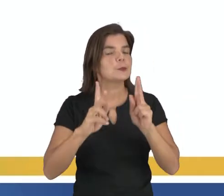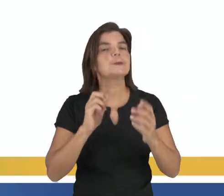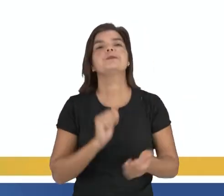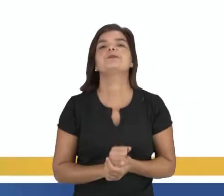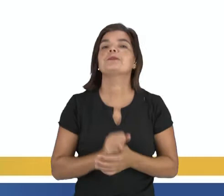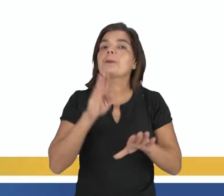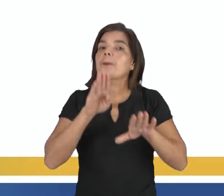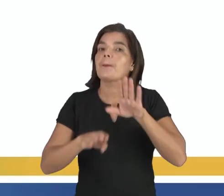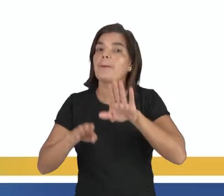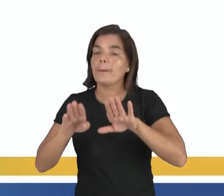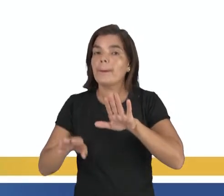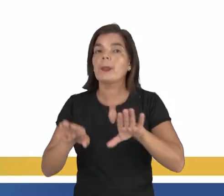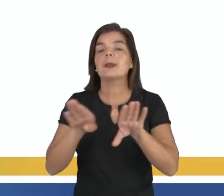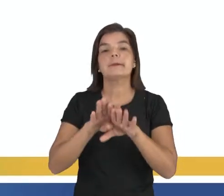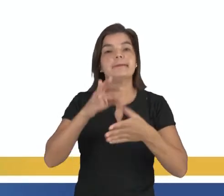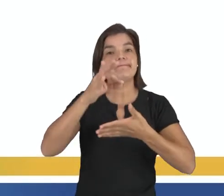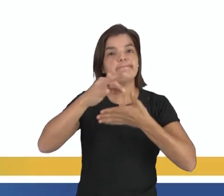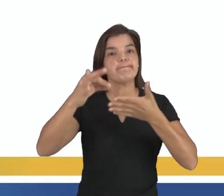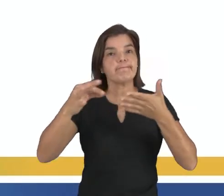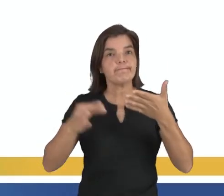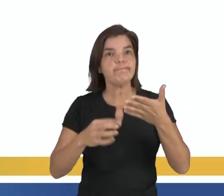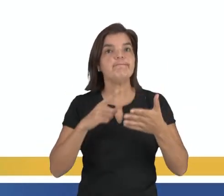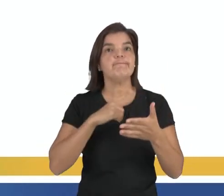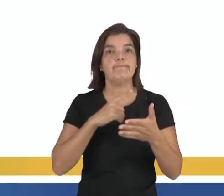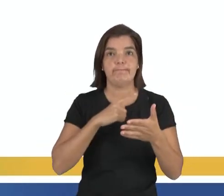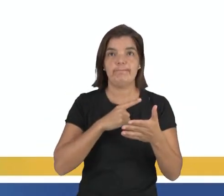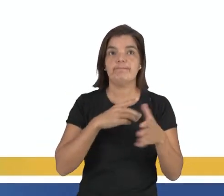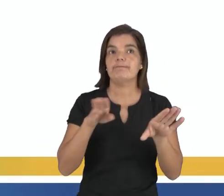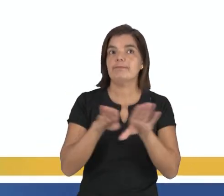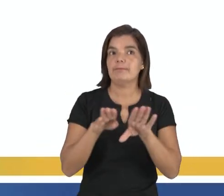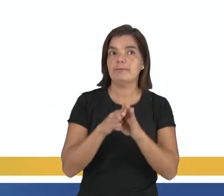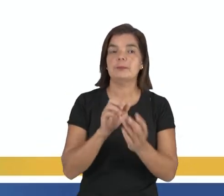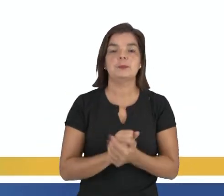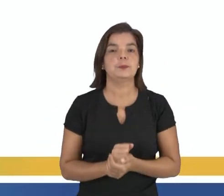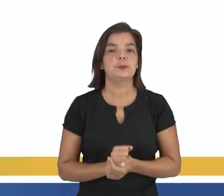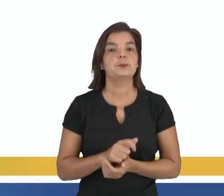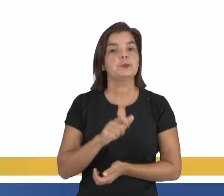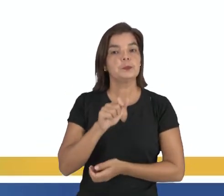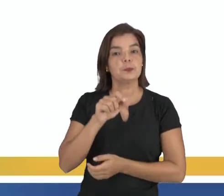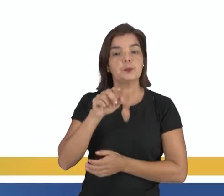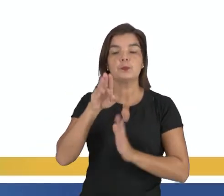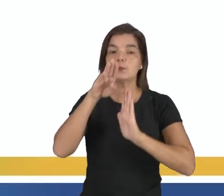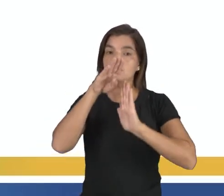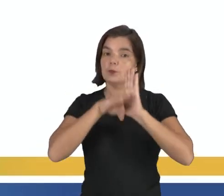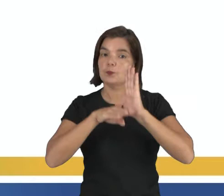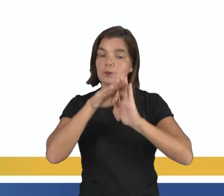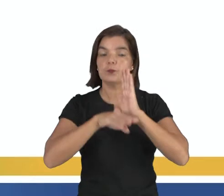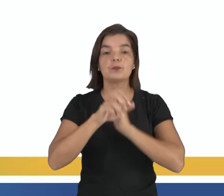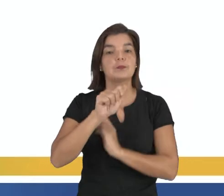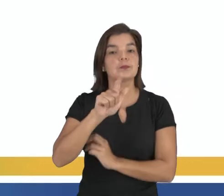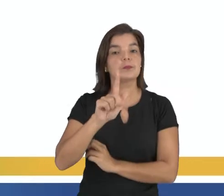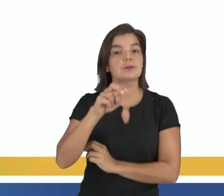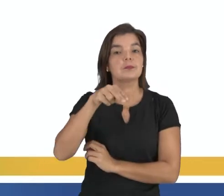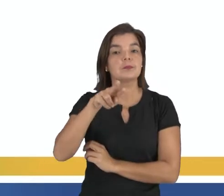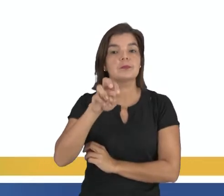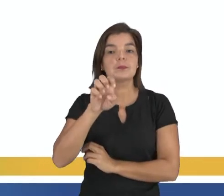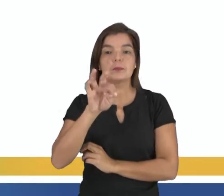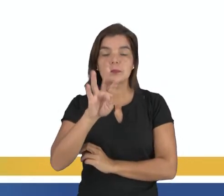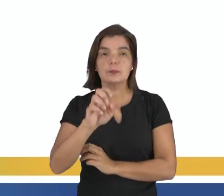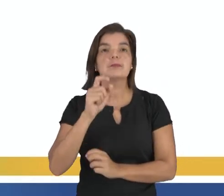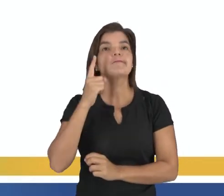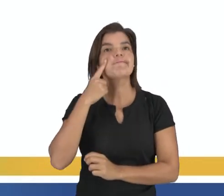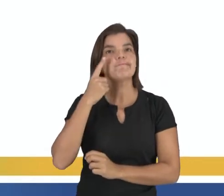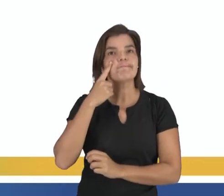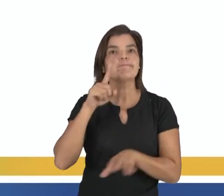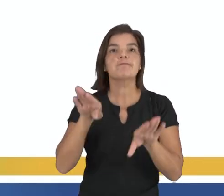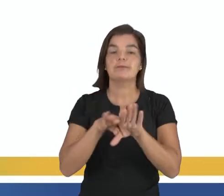elemento que recebe ou doa elétrons, temos as seguintes denominações. Agente redutor. Quem vai ser o agente redutor? É